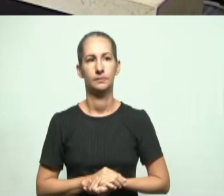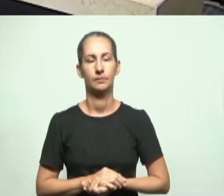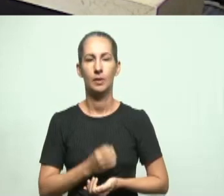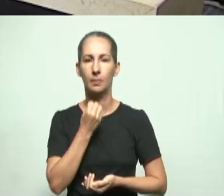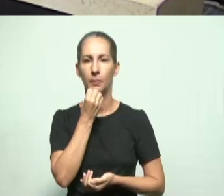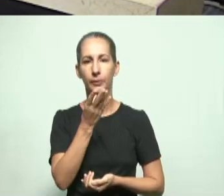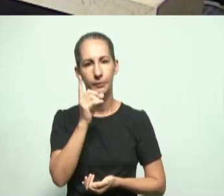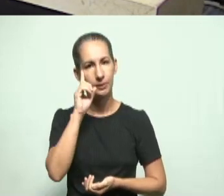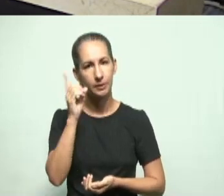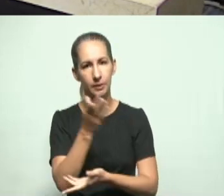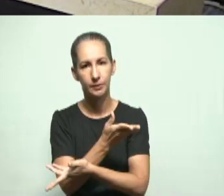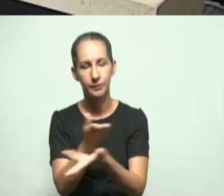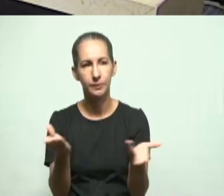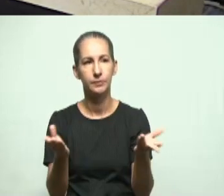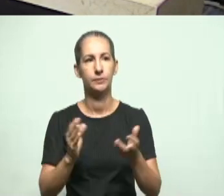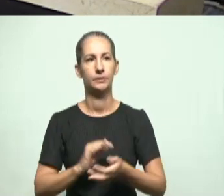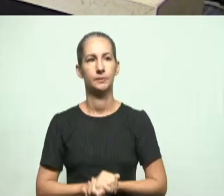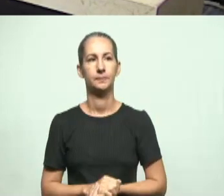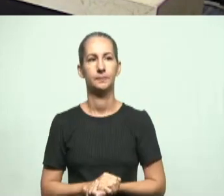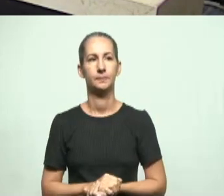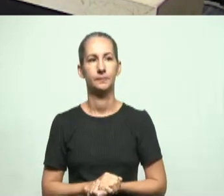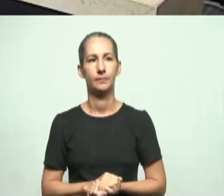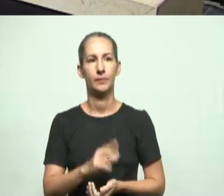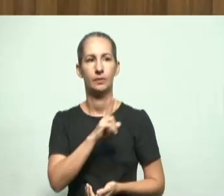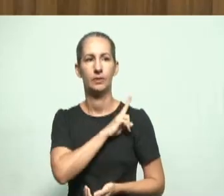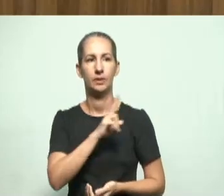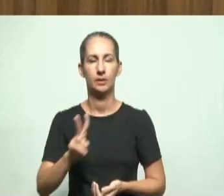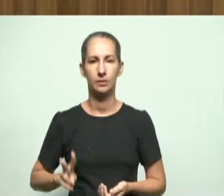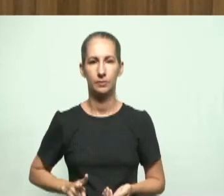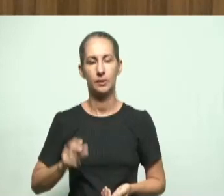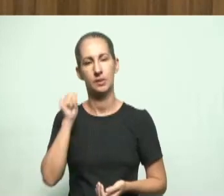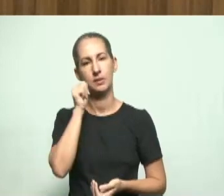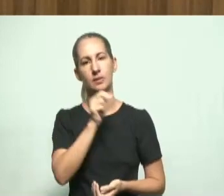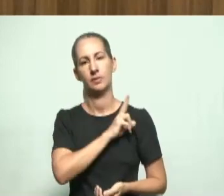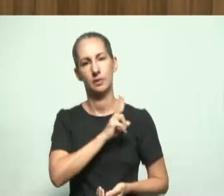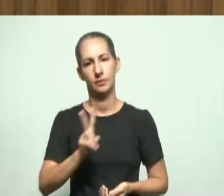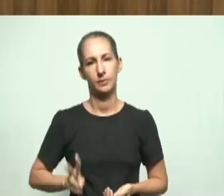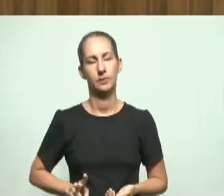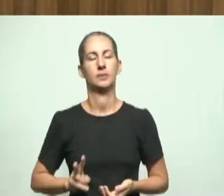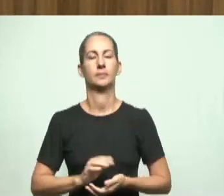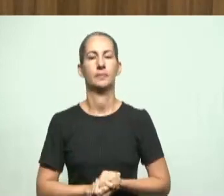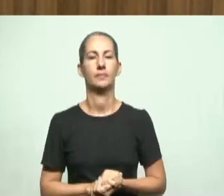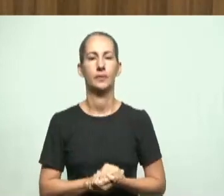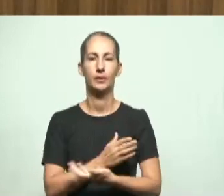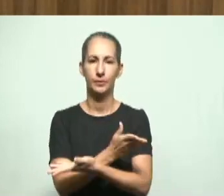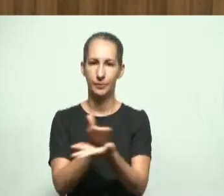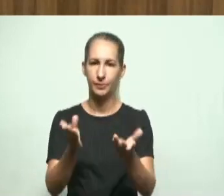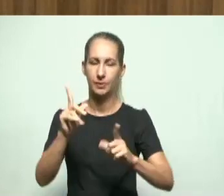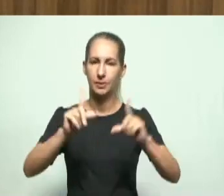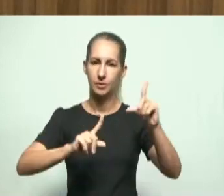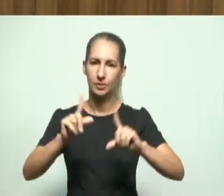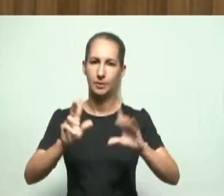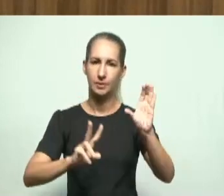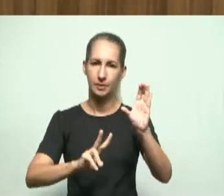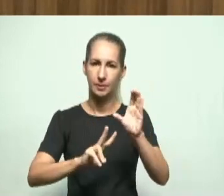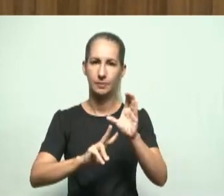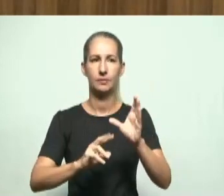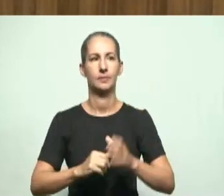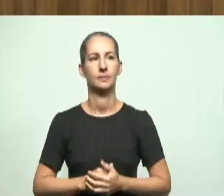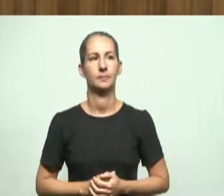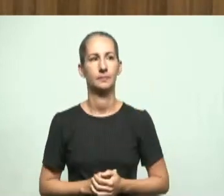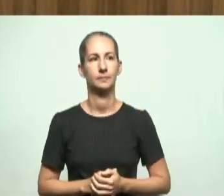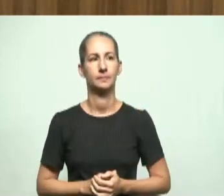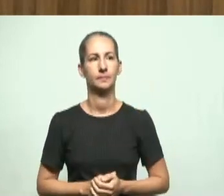Bom dia a todos e a todas, vereadores e vereadoras, e todos que estão nos assistindo através do sinal da